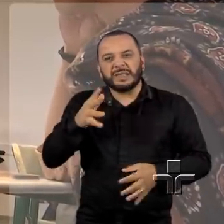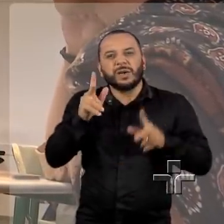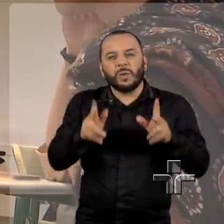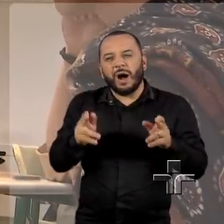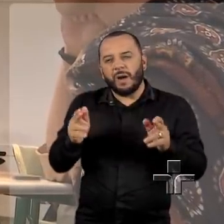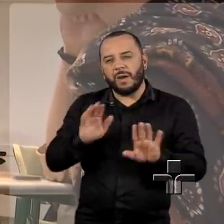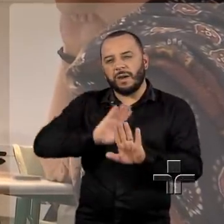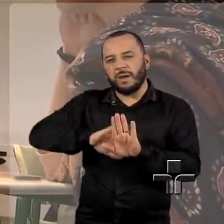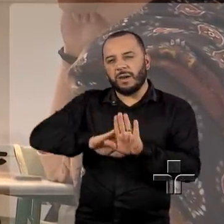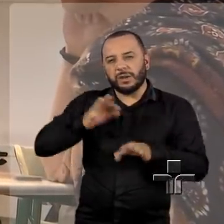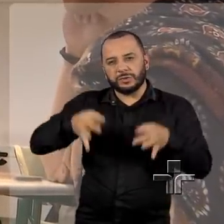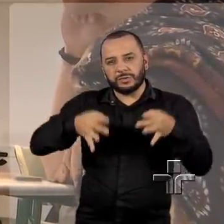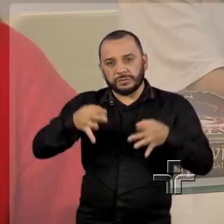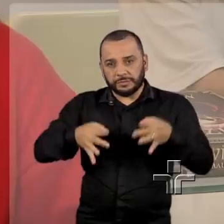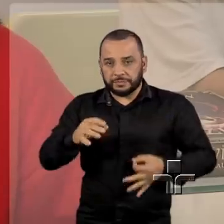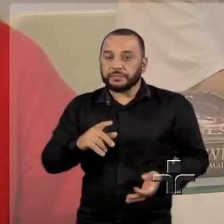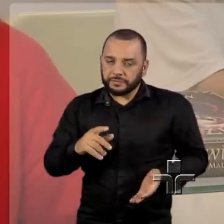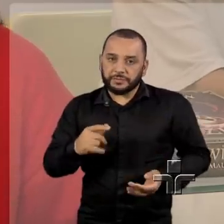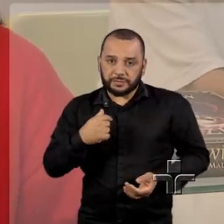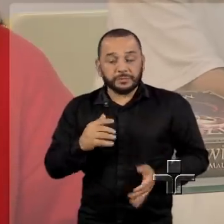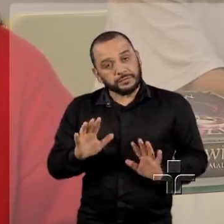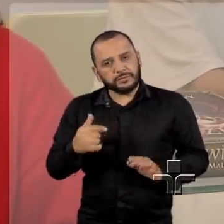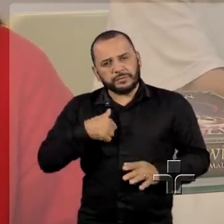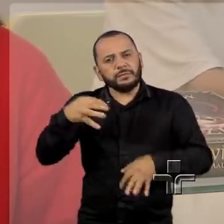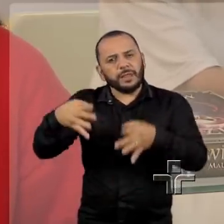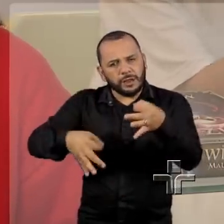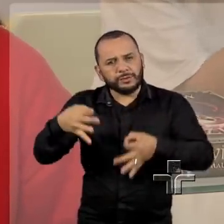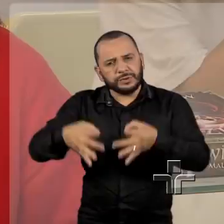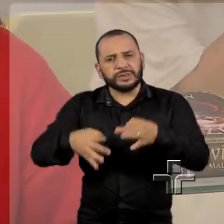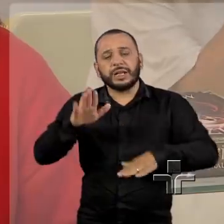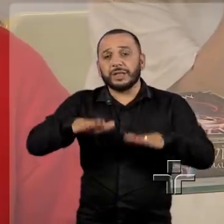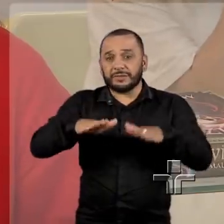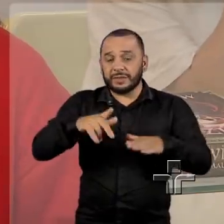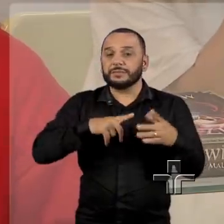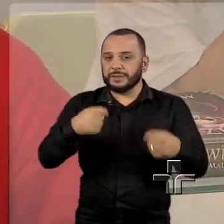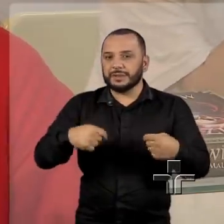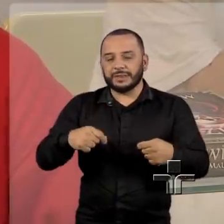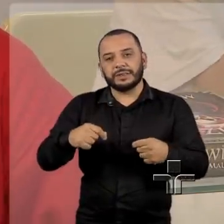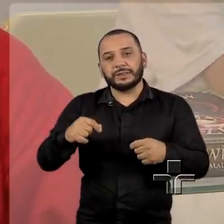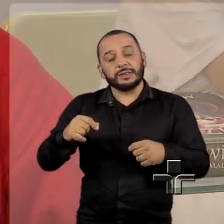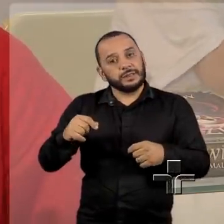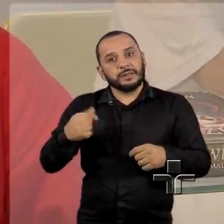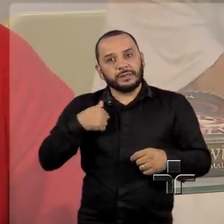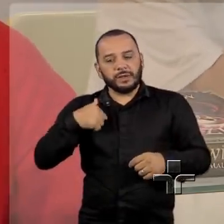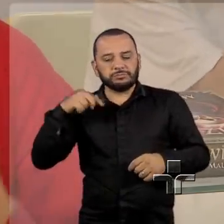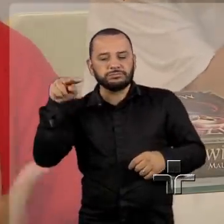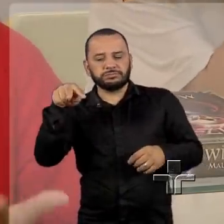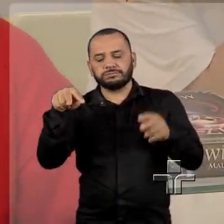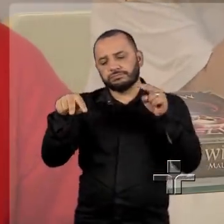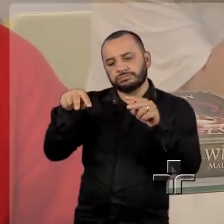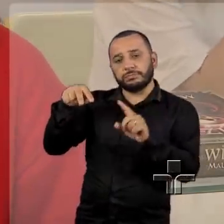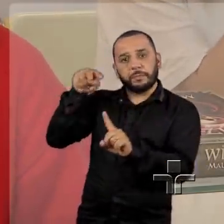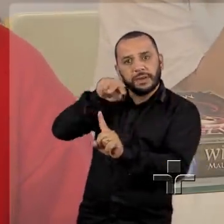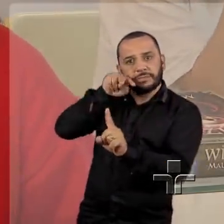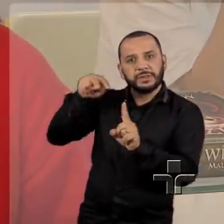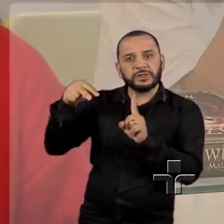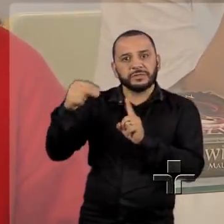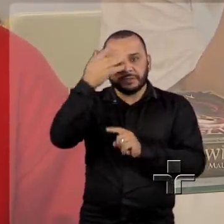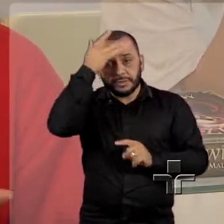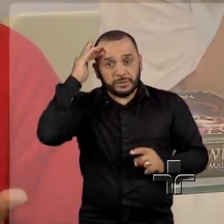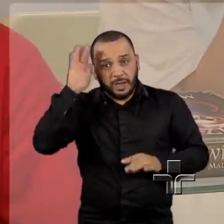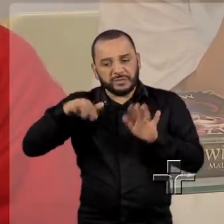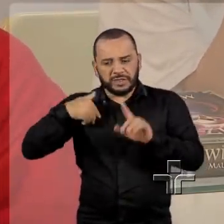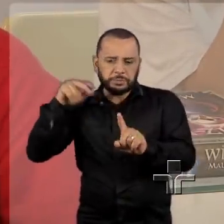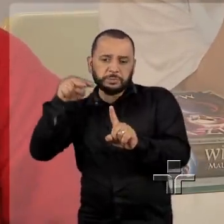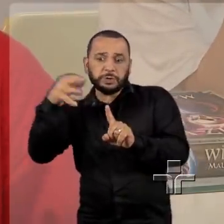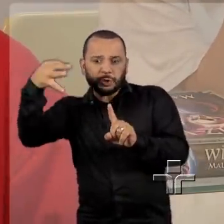tribunal. Você é defesa, você é acusação? A justiça, às vezes, depende do ponto de vista da pessoa. Então, como eu falei, aquilo que pode ser